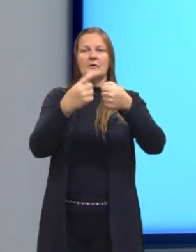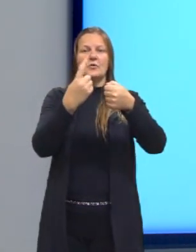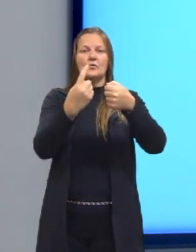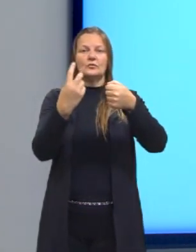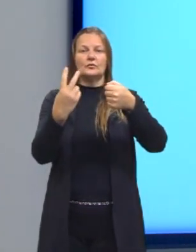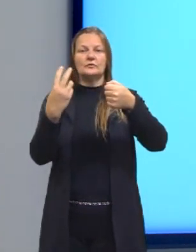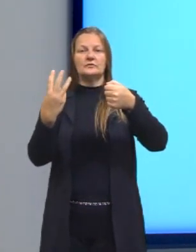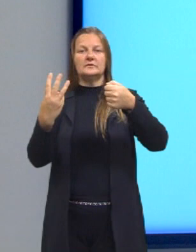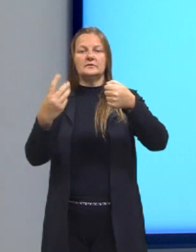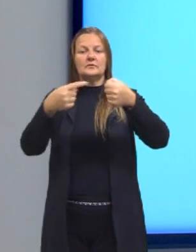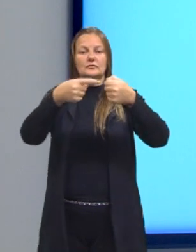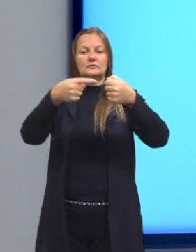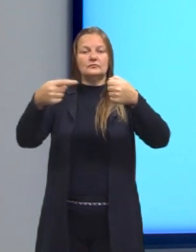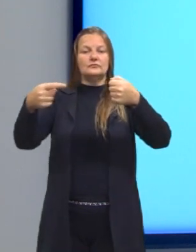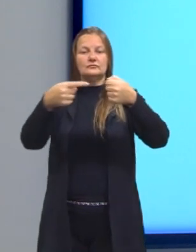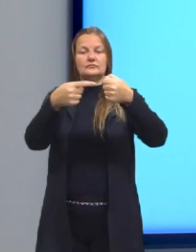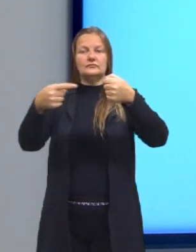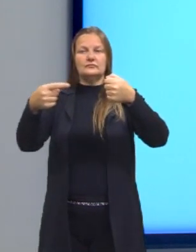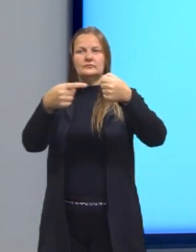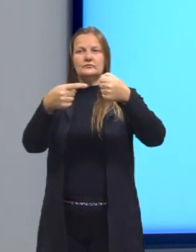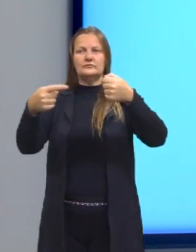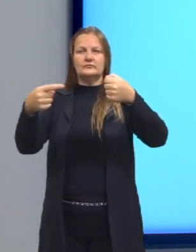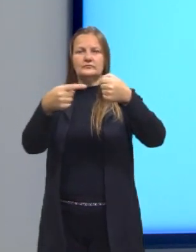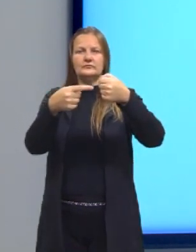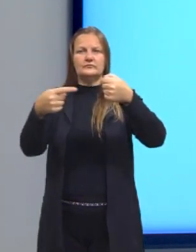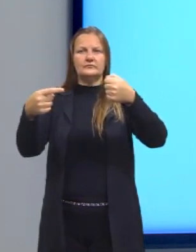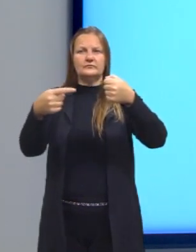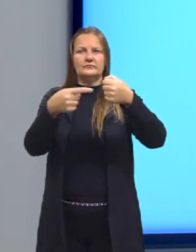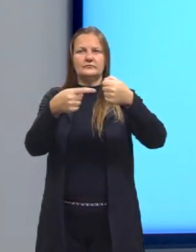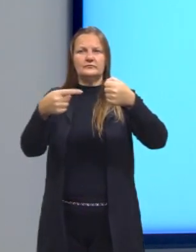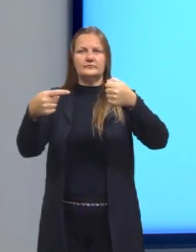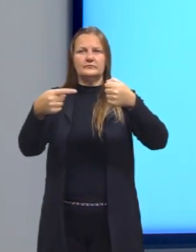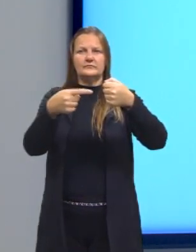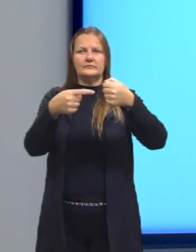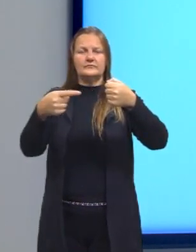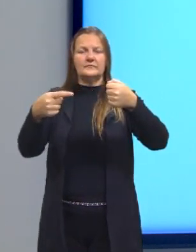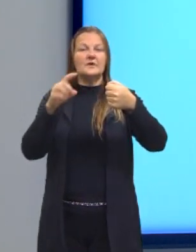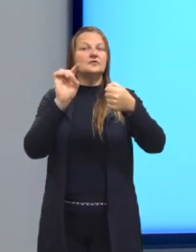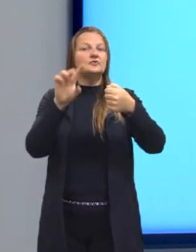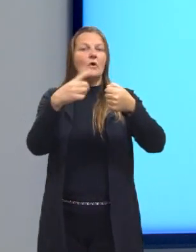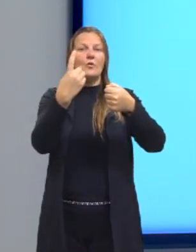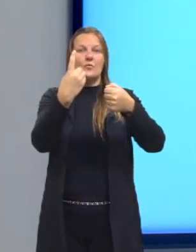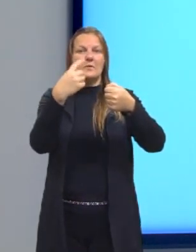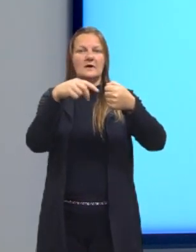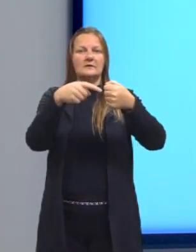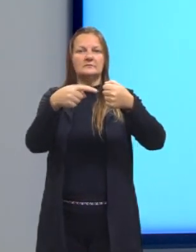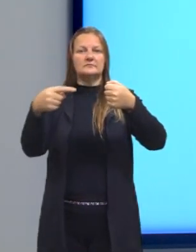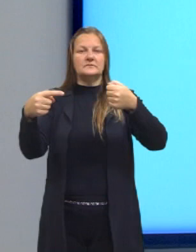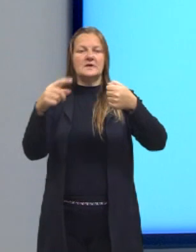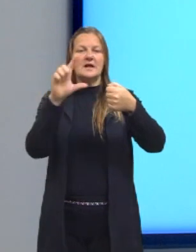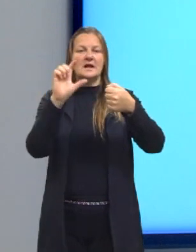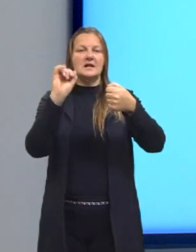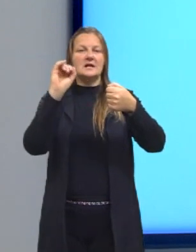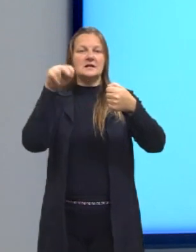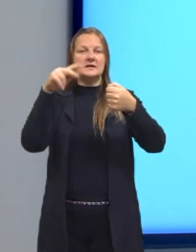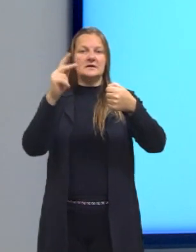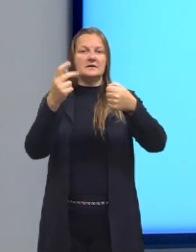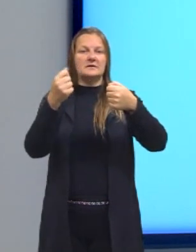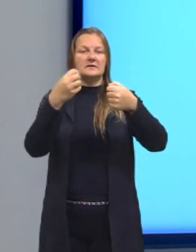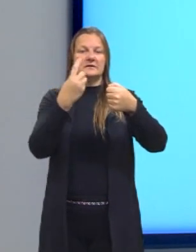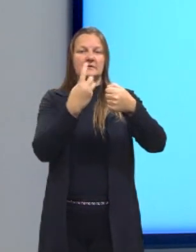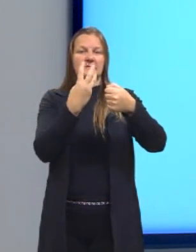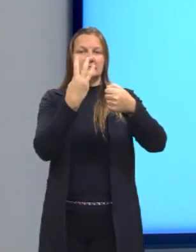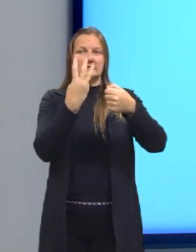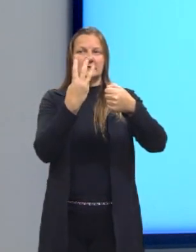2 e 3 esses elementos eles estão posicionados em uma única linha Mas então nós temos três